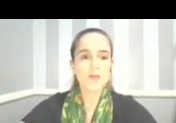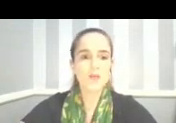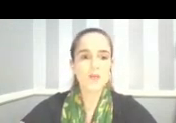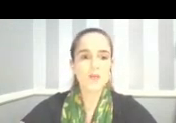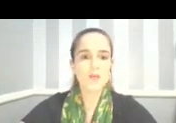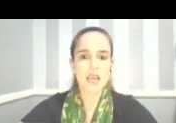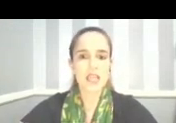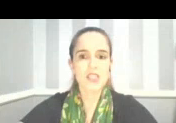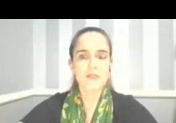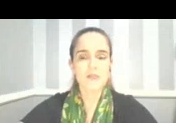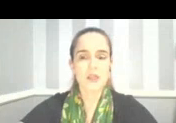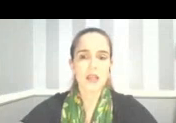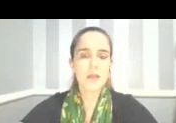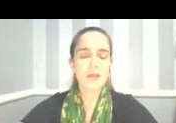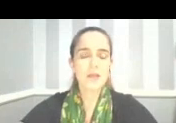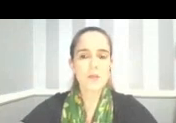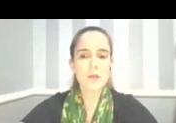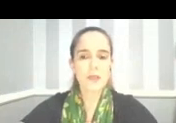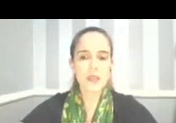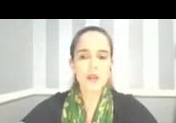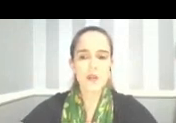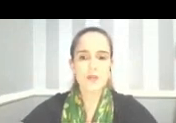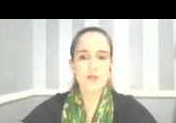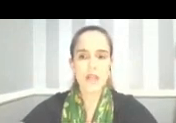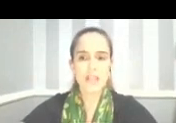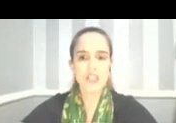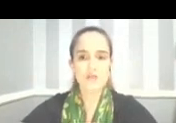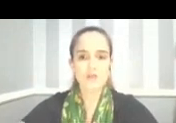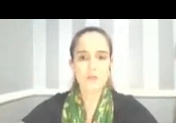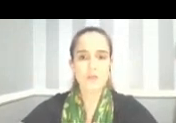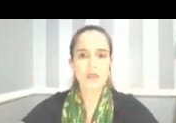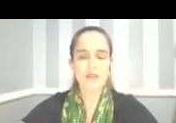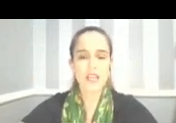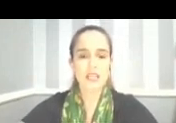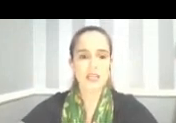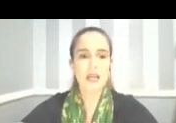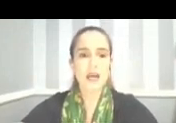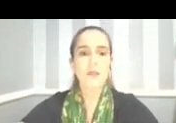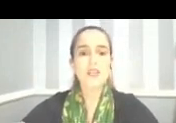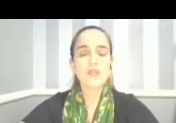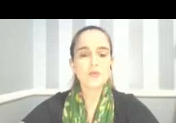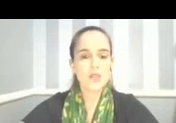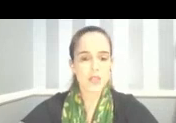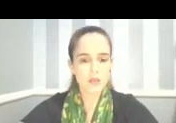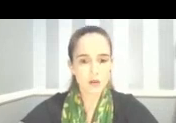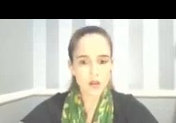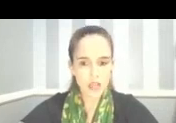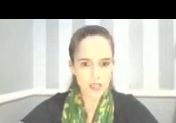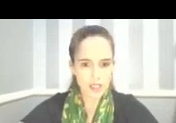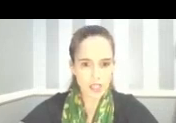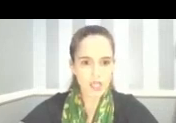Quando for afrouxar o torniquete, lembra de comprimir o curativo, comprimir a ferida. Mas nunca,